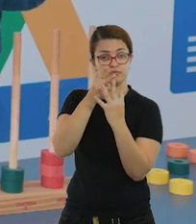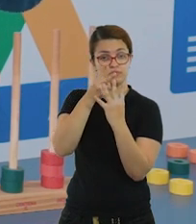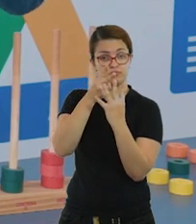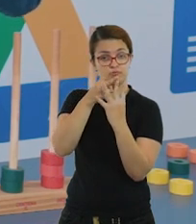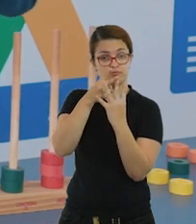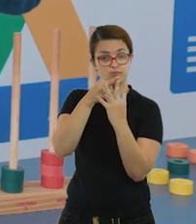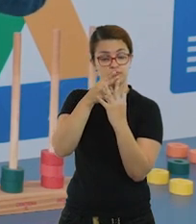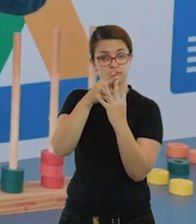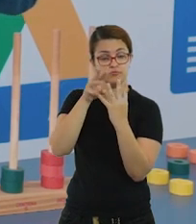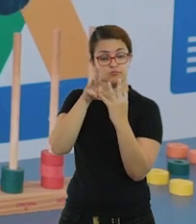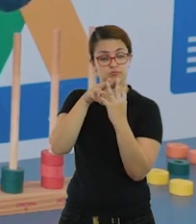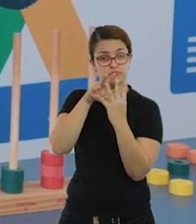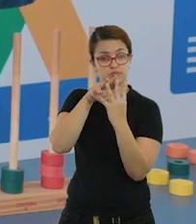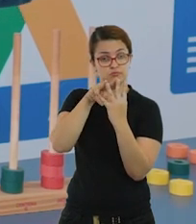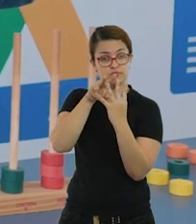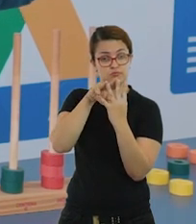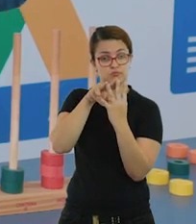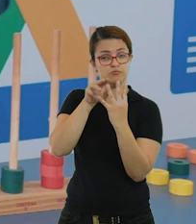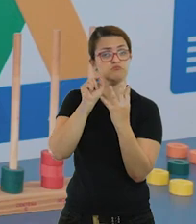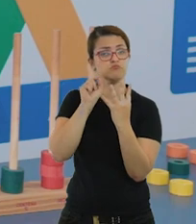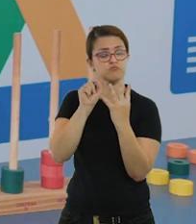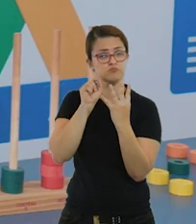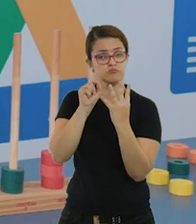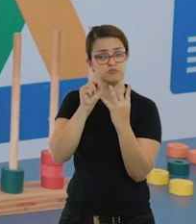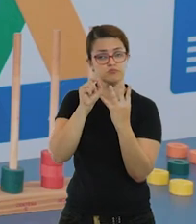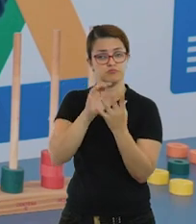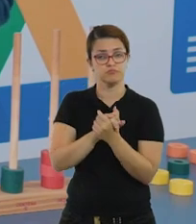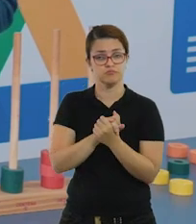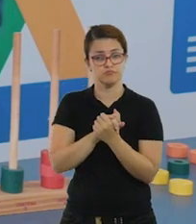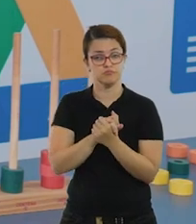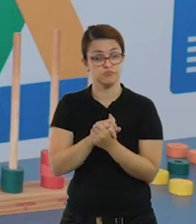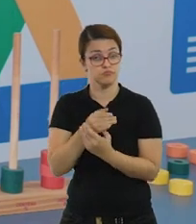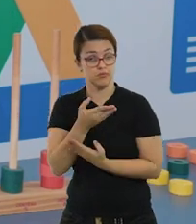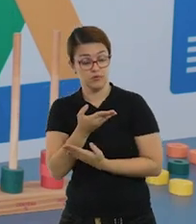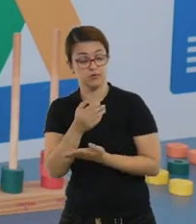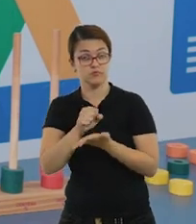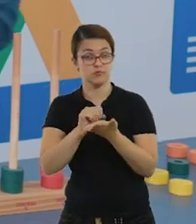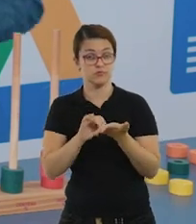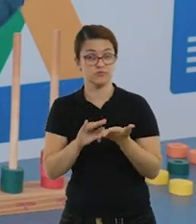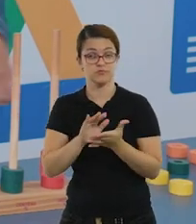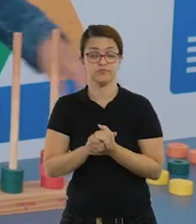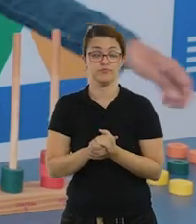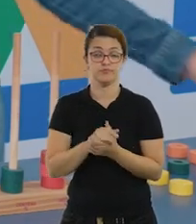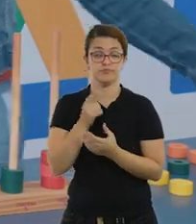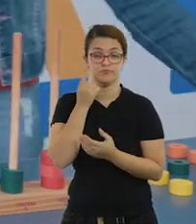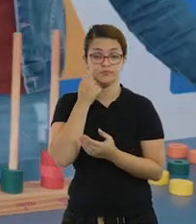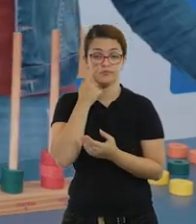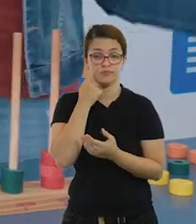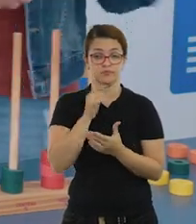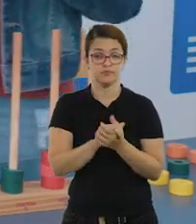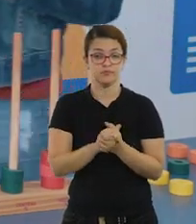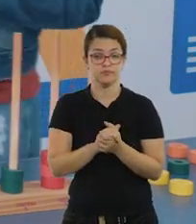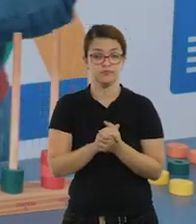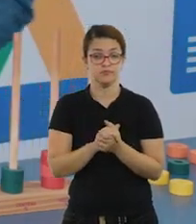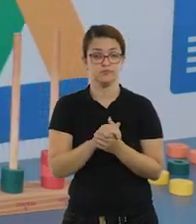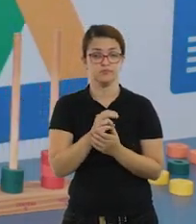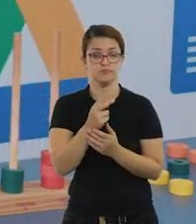2 na centena, representando 200 unidades. Então, o que vocês deverão fazer, ó? Lá na atividade, vocês vão marcar, ó,